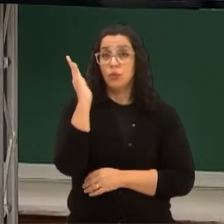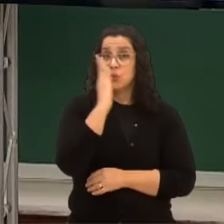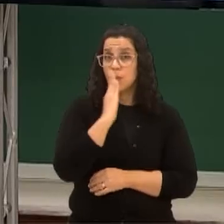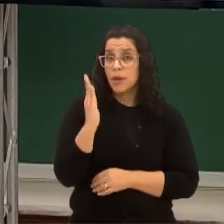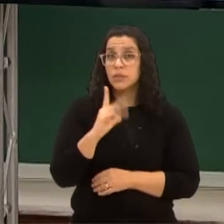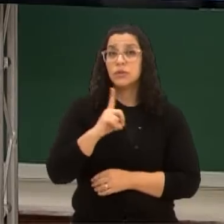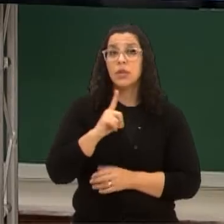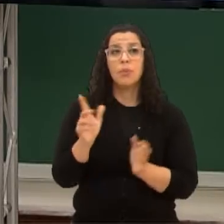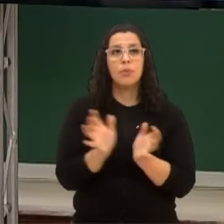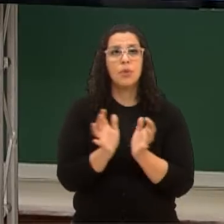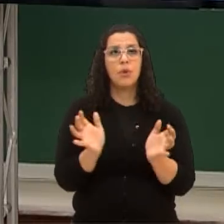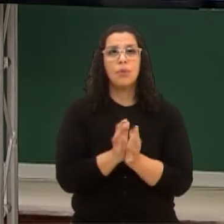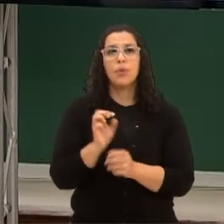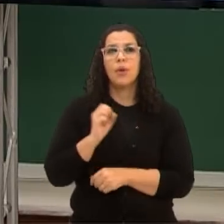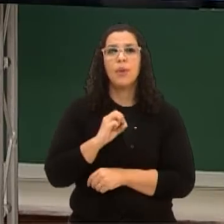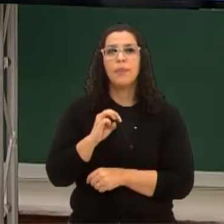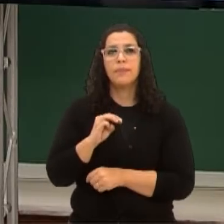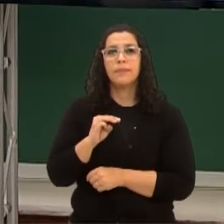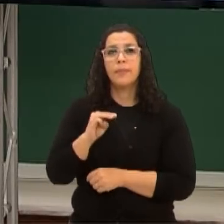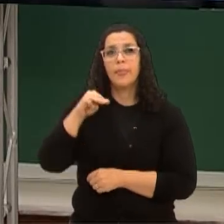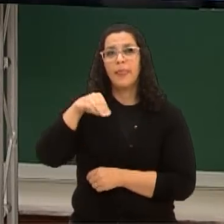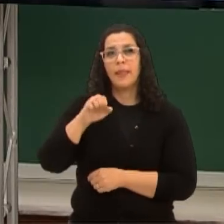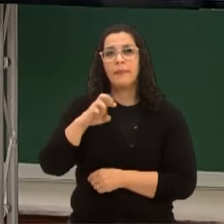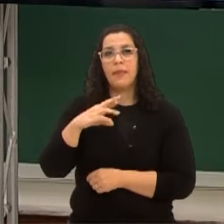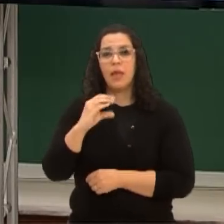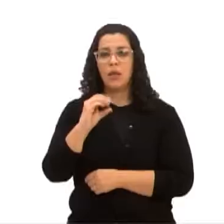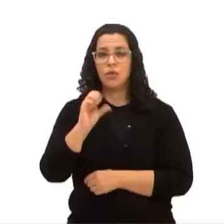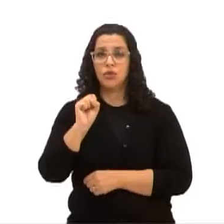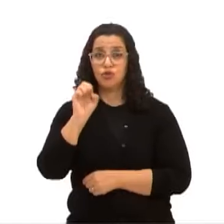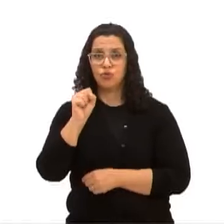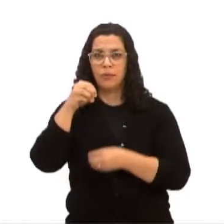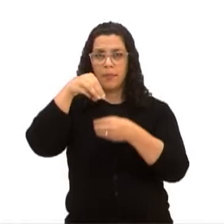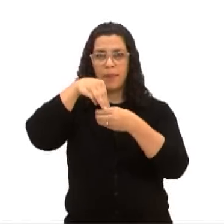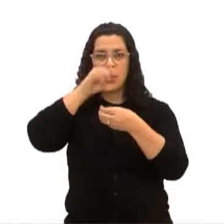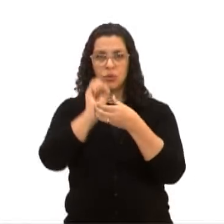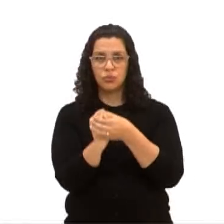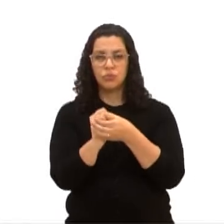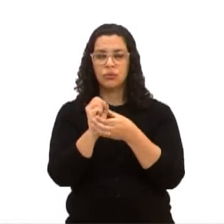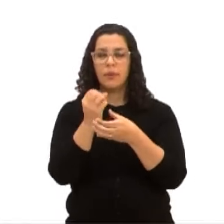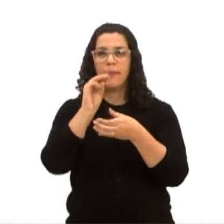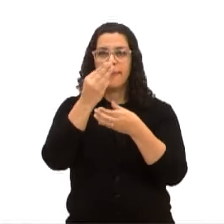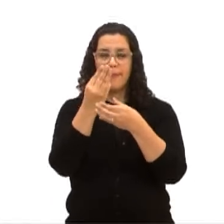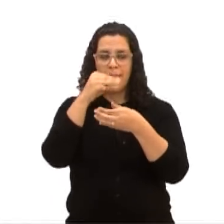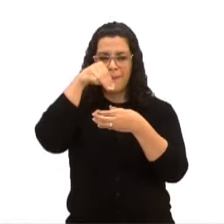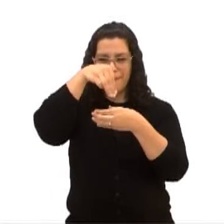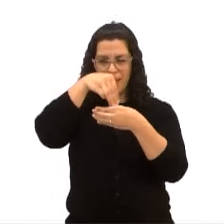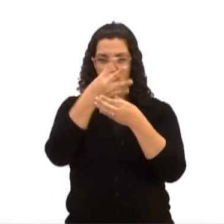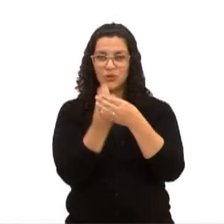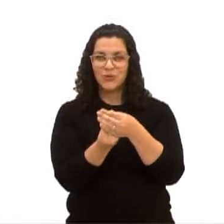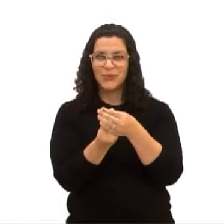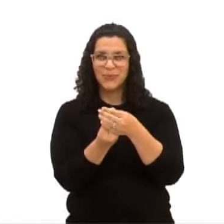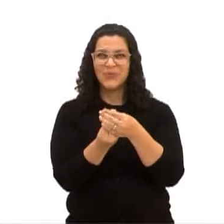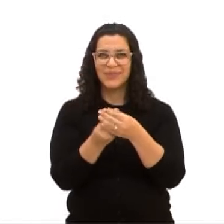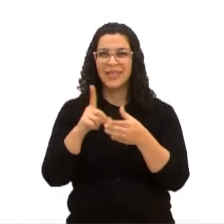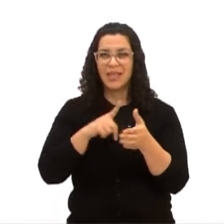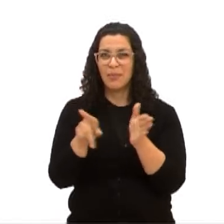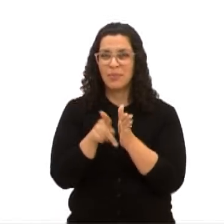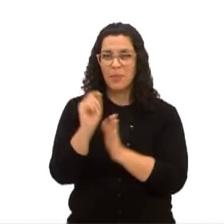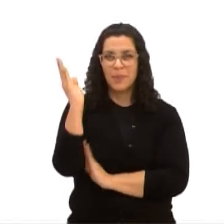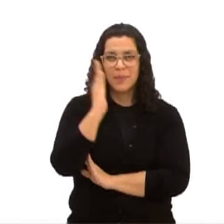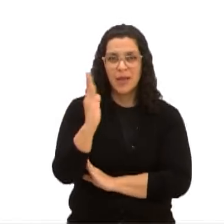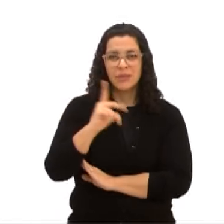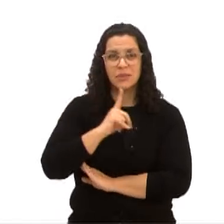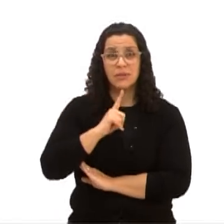Brasil faz parte do Mercado Comum do Sul, que é justamente o Mercosul. Então, nós temos um nível de